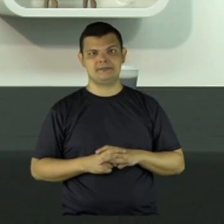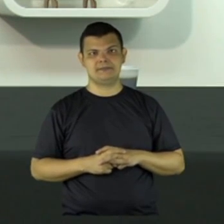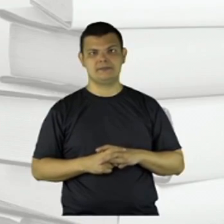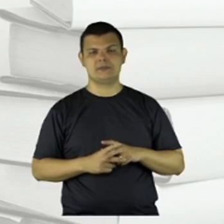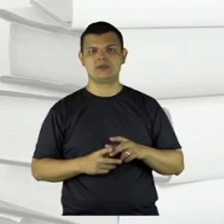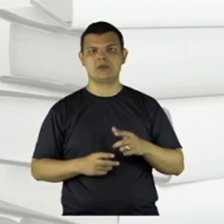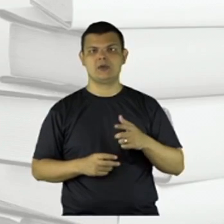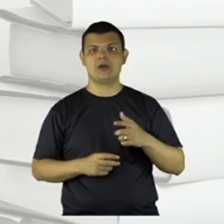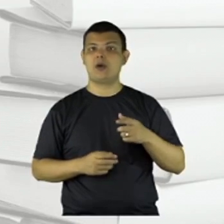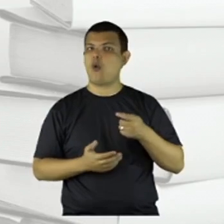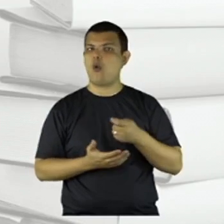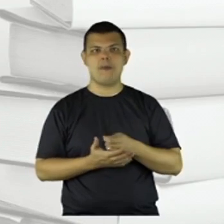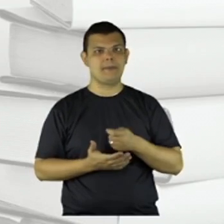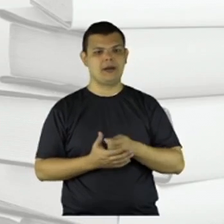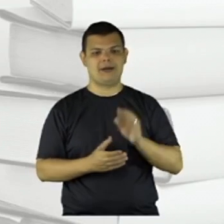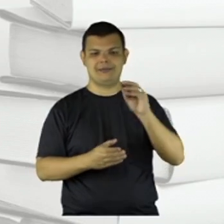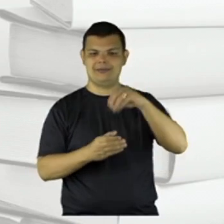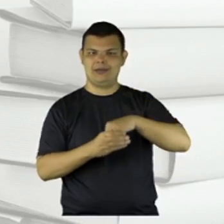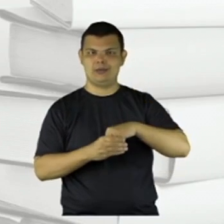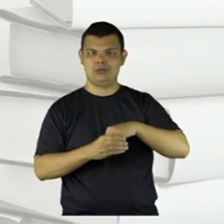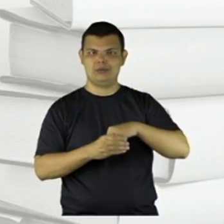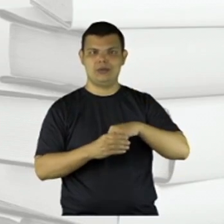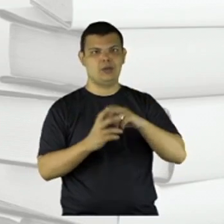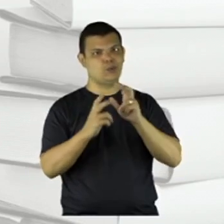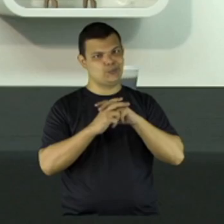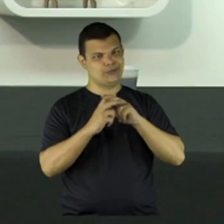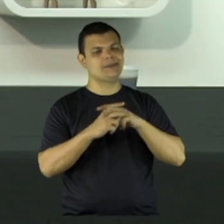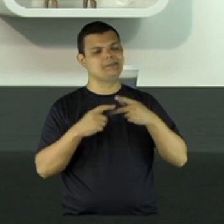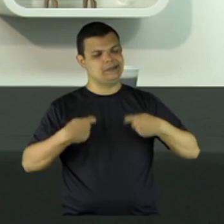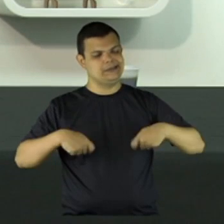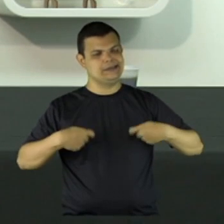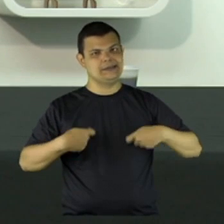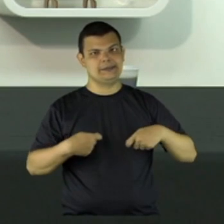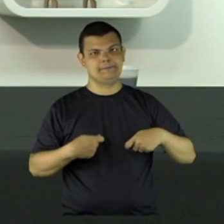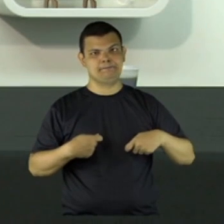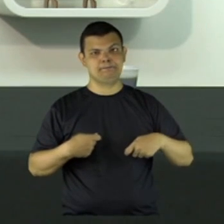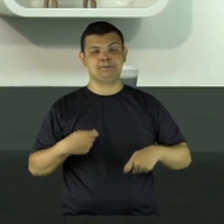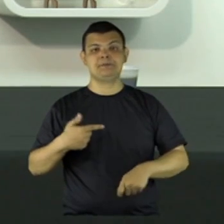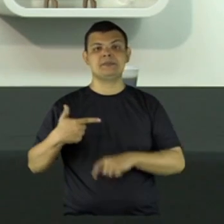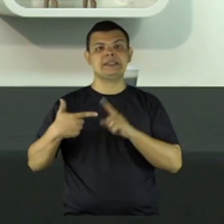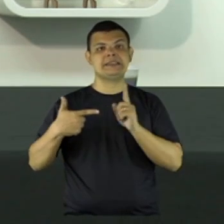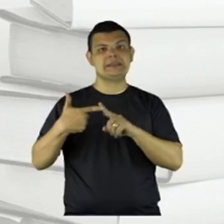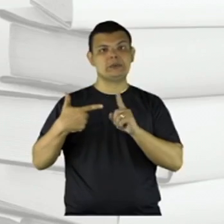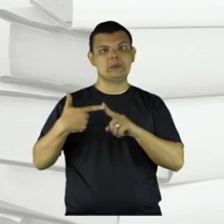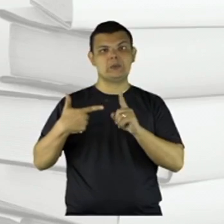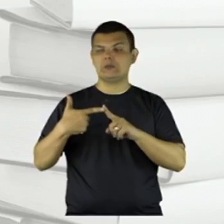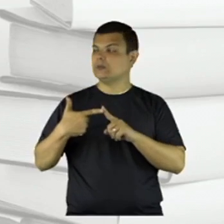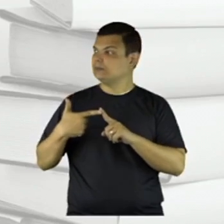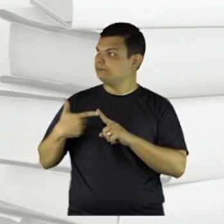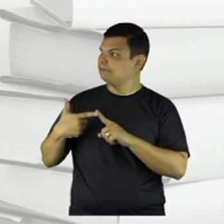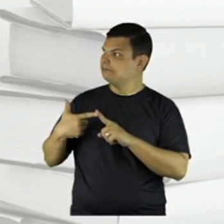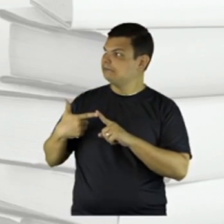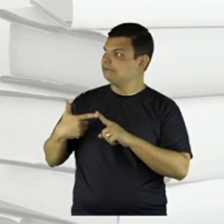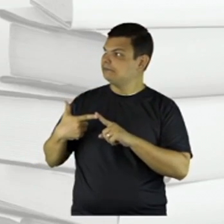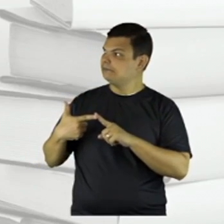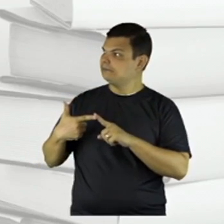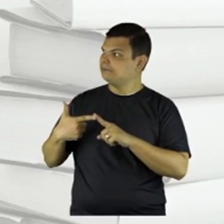É obrigatório dentro de uma luta você fazer o contato. Segundo princípio, vamos lá para a tela.